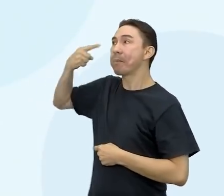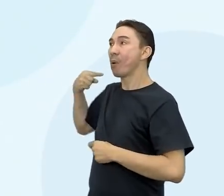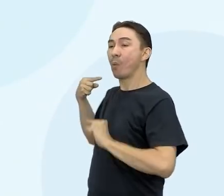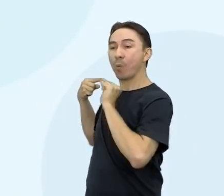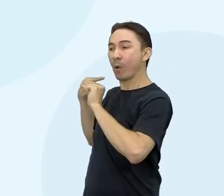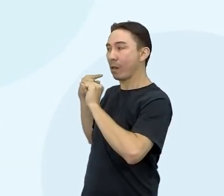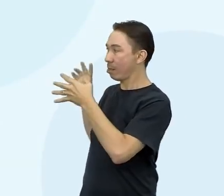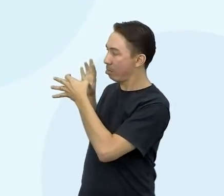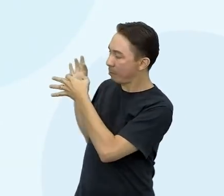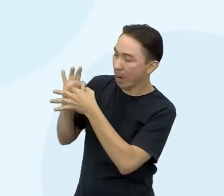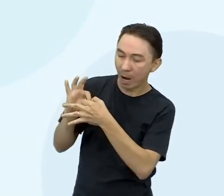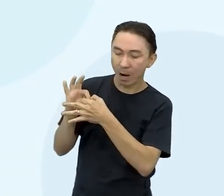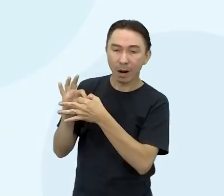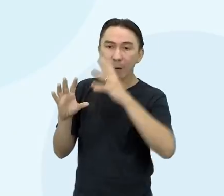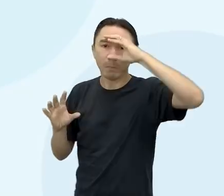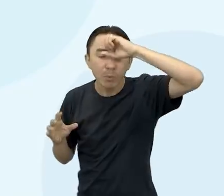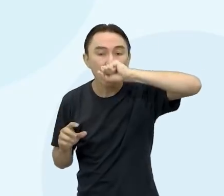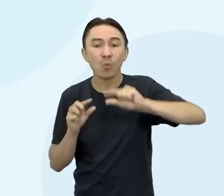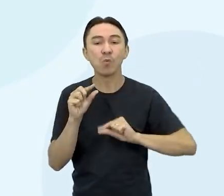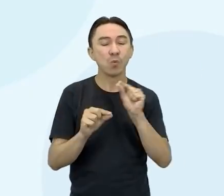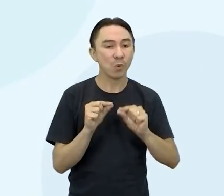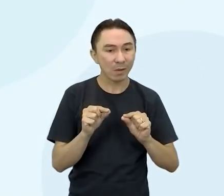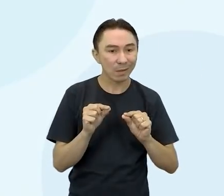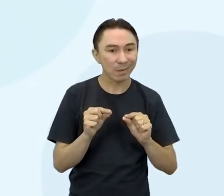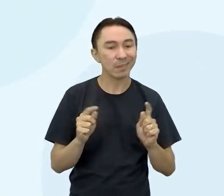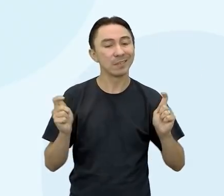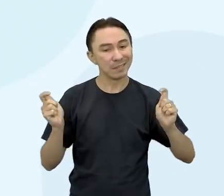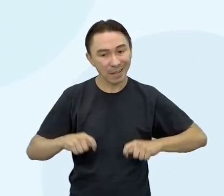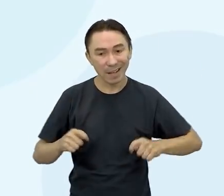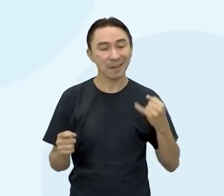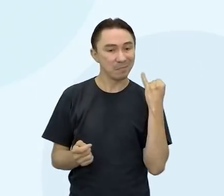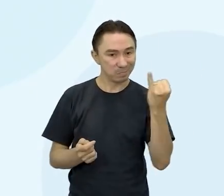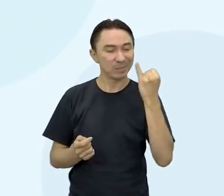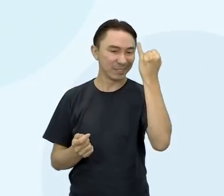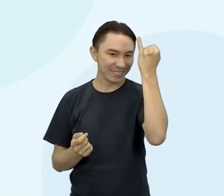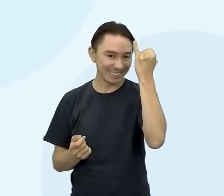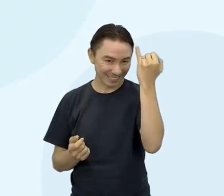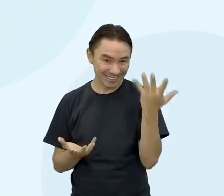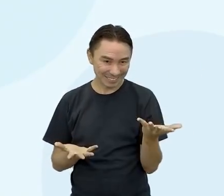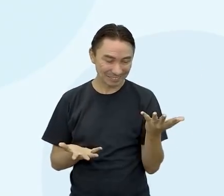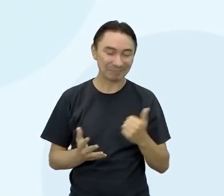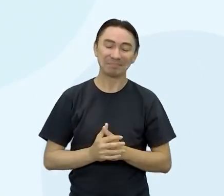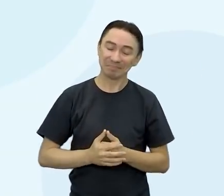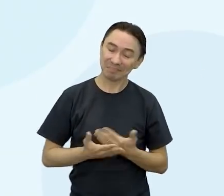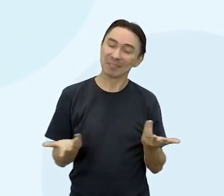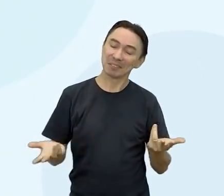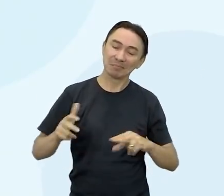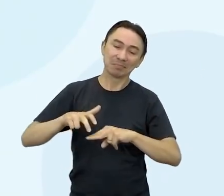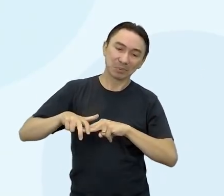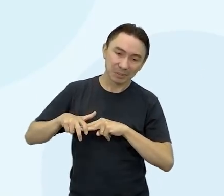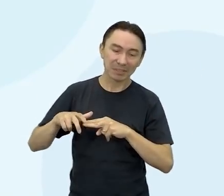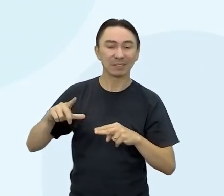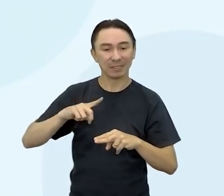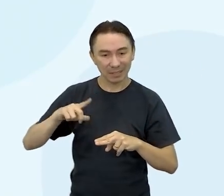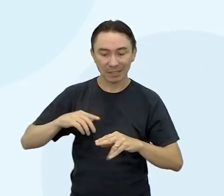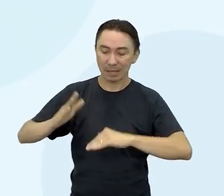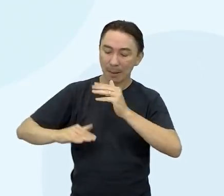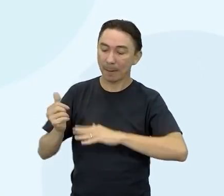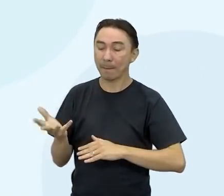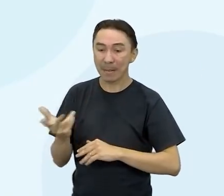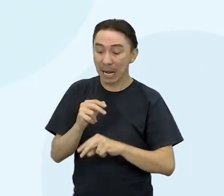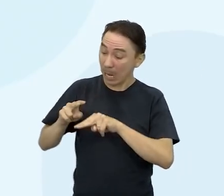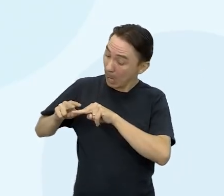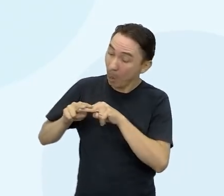escolar dos nossos estudantes naquele ano vigente, tá bom? Então, por isso que a gente trabalha aí com as habilidades de retomada,